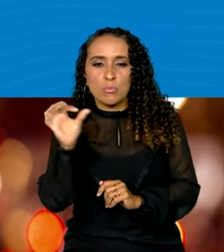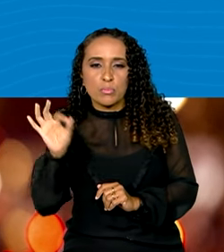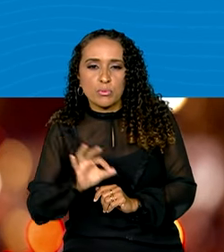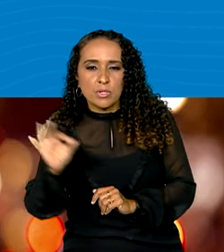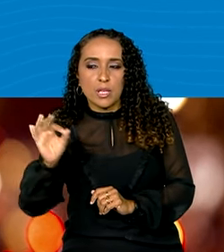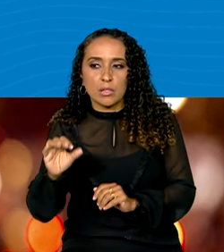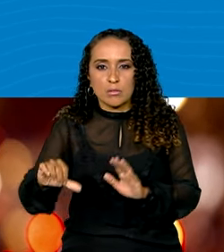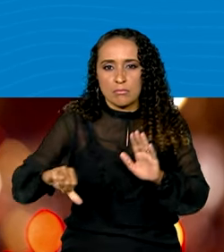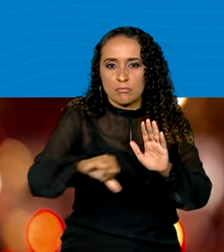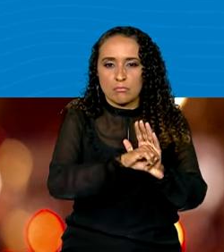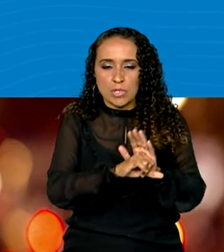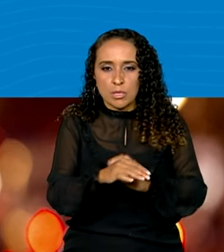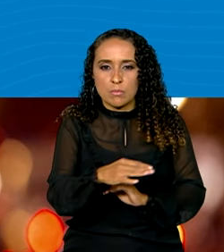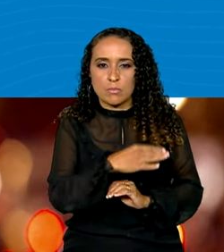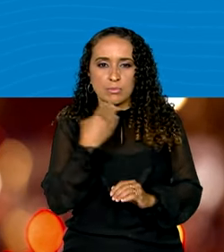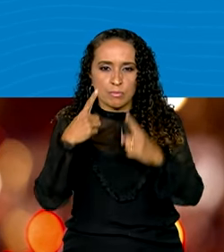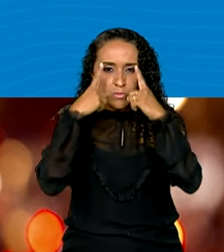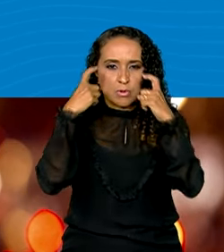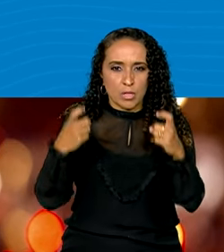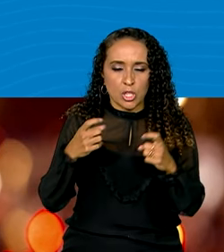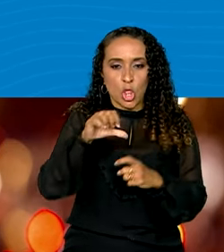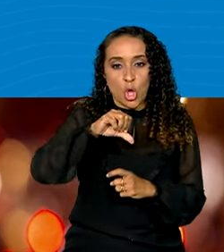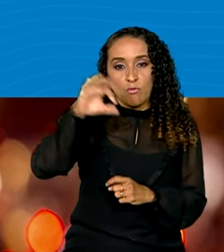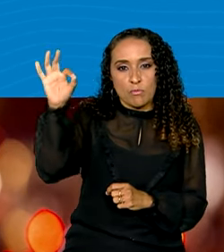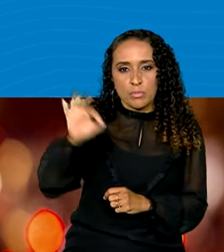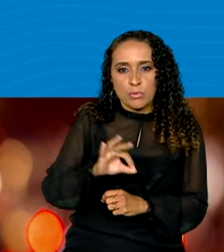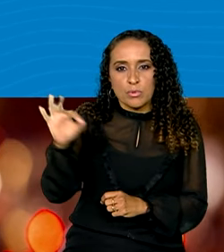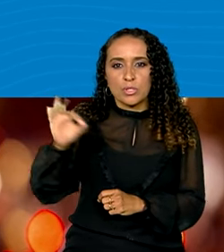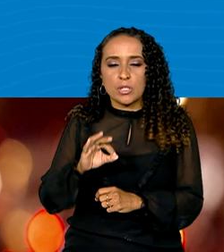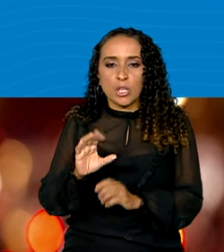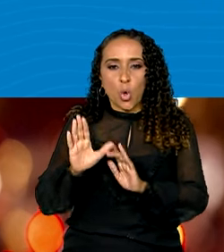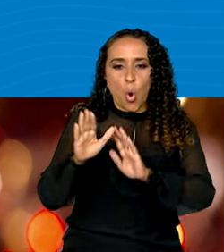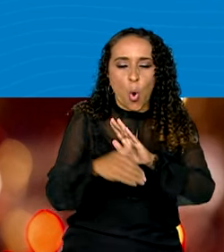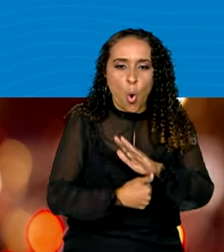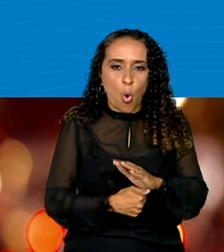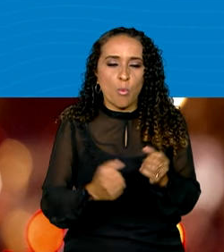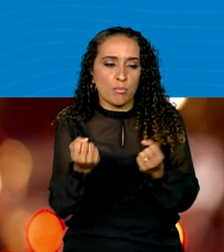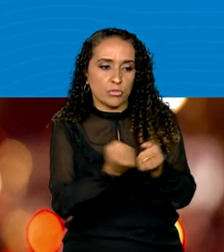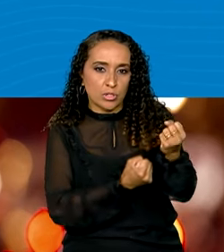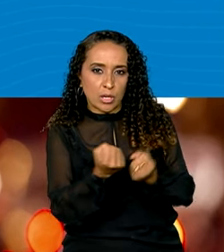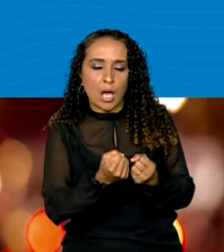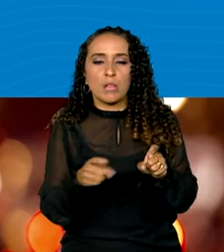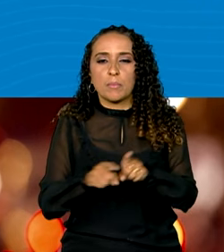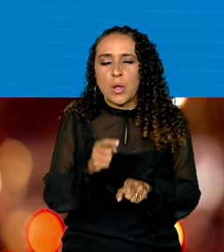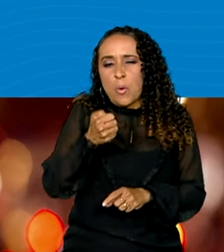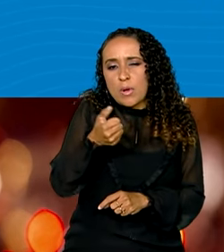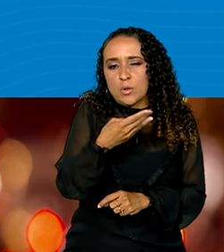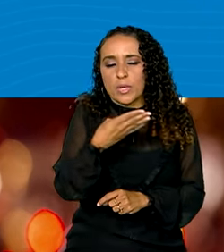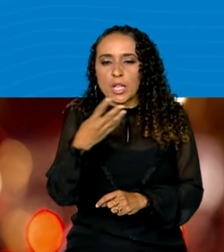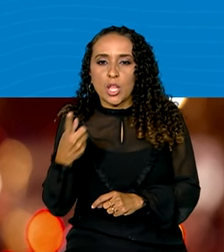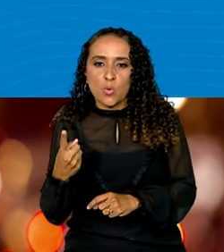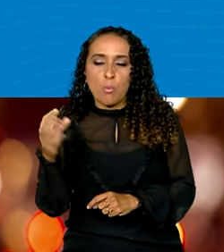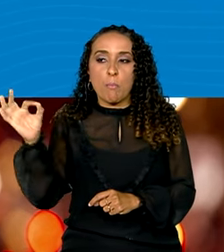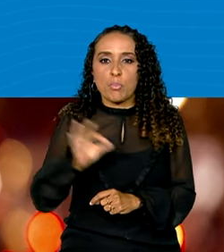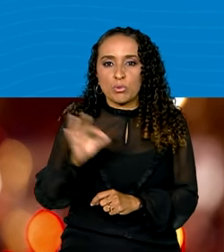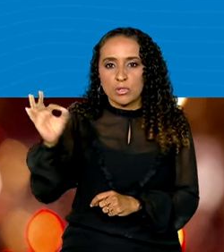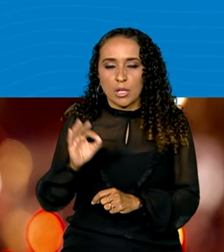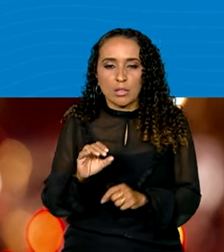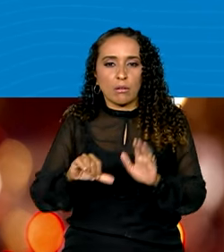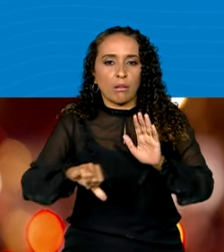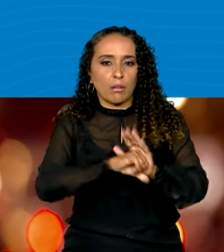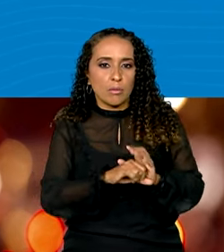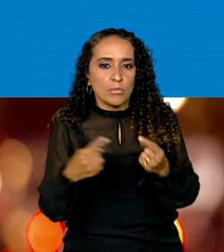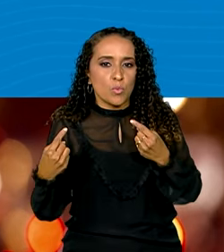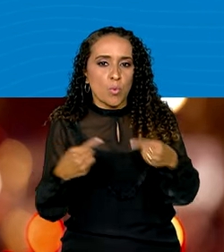crimes violentos letais, de 9% no número de roubos a veículos, de quase 41% nos crimes